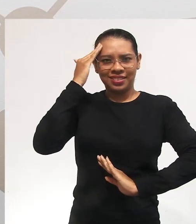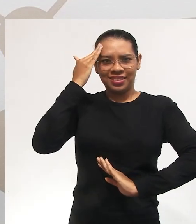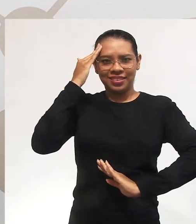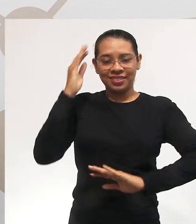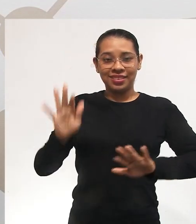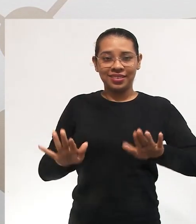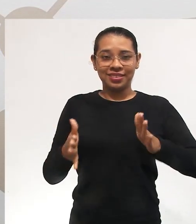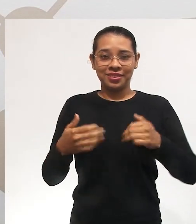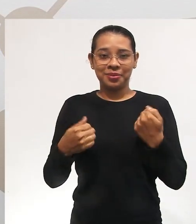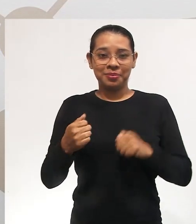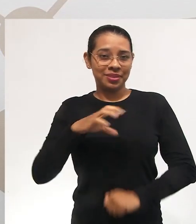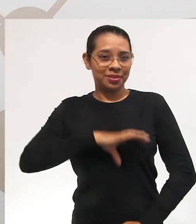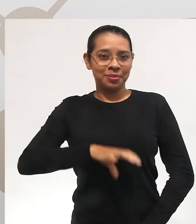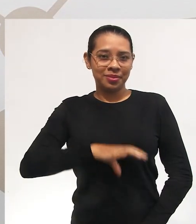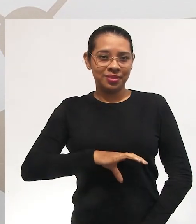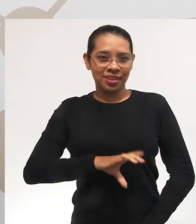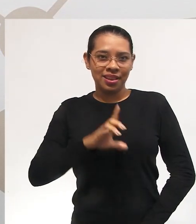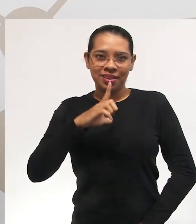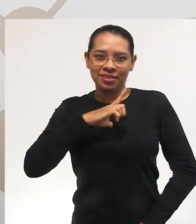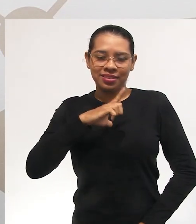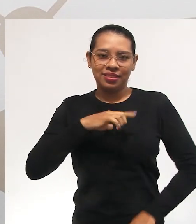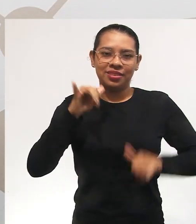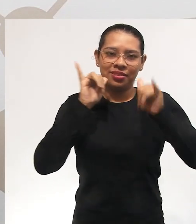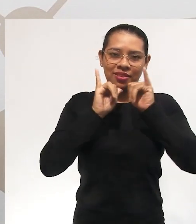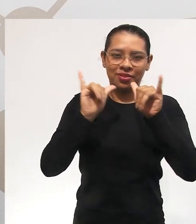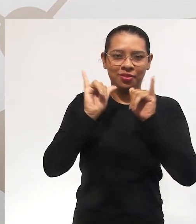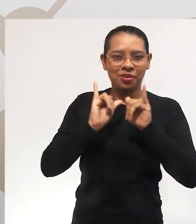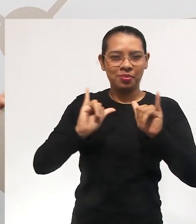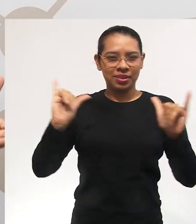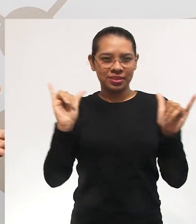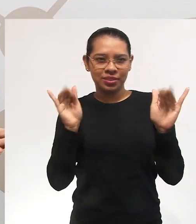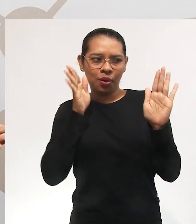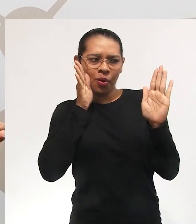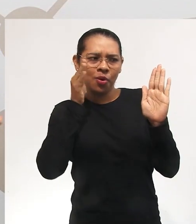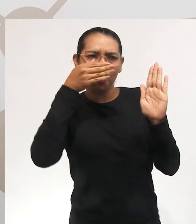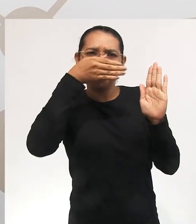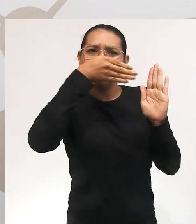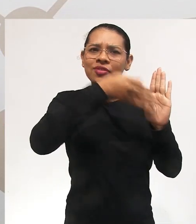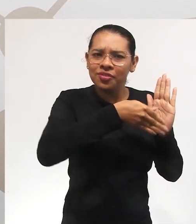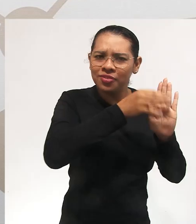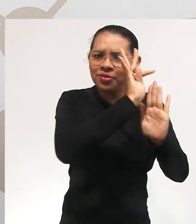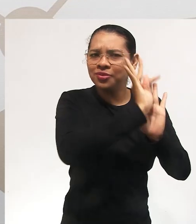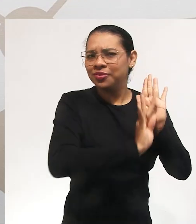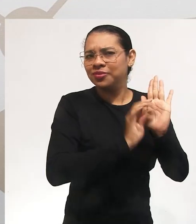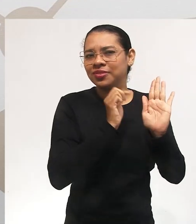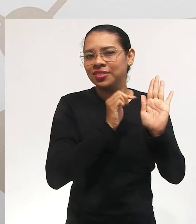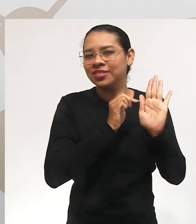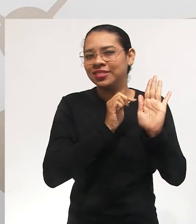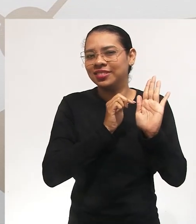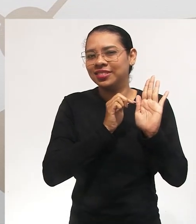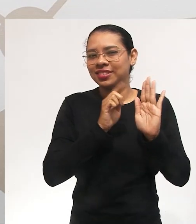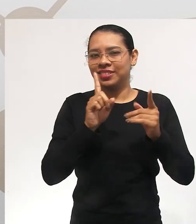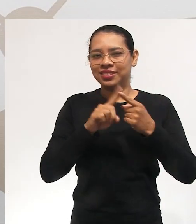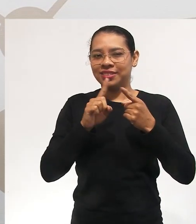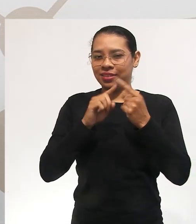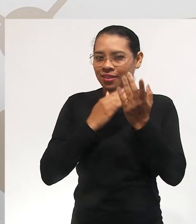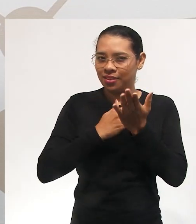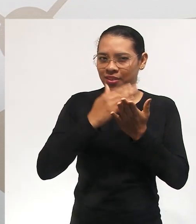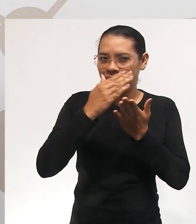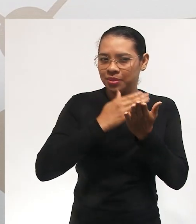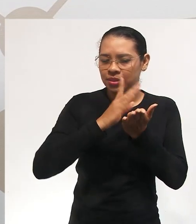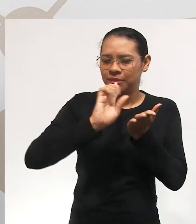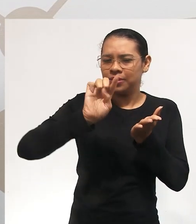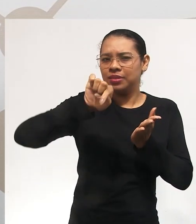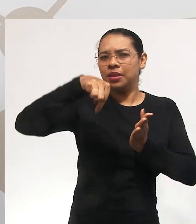texto, não interessa o tamanho, ele tem uma informação, ele tem um sentido, é um texto. e eu fazer uma síntese daquilo ali para depois